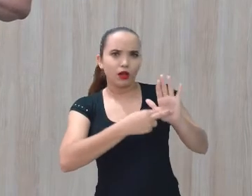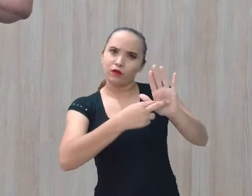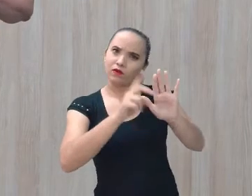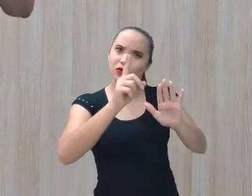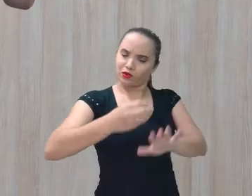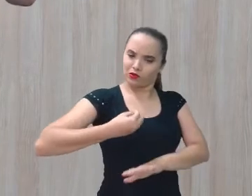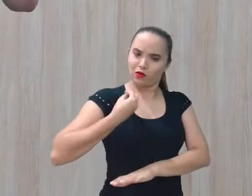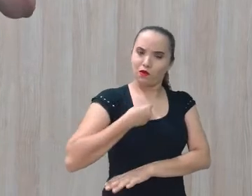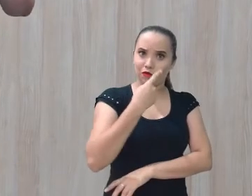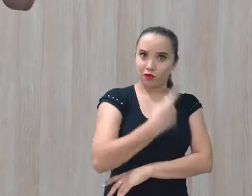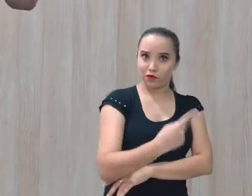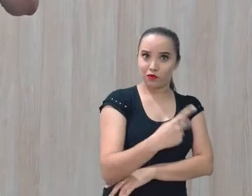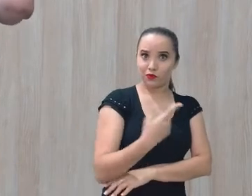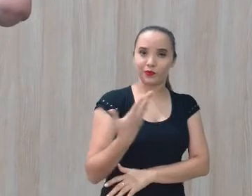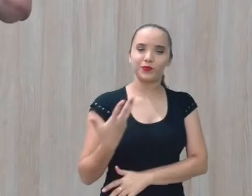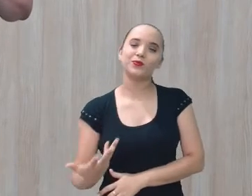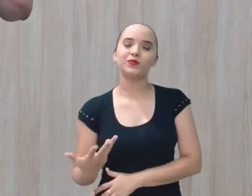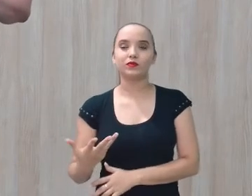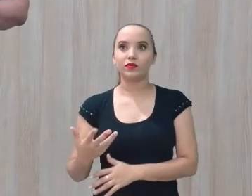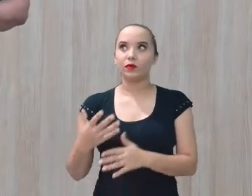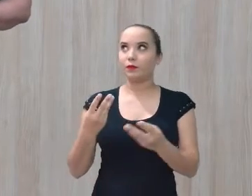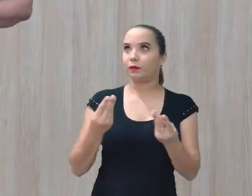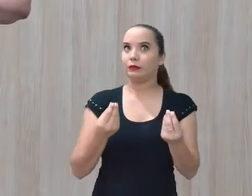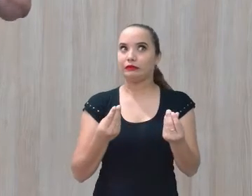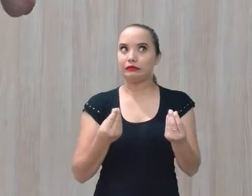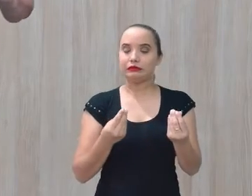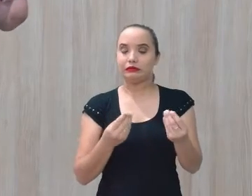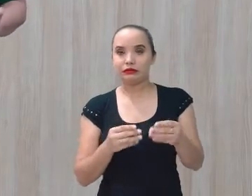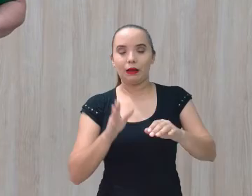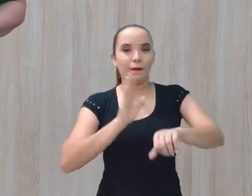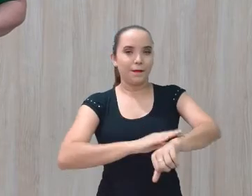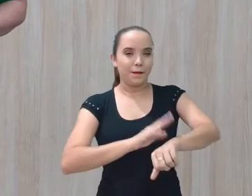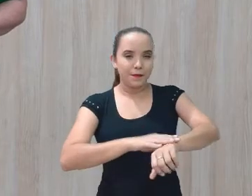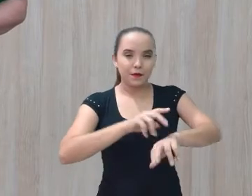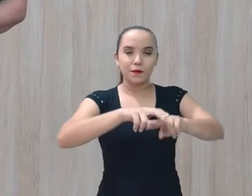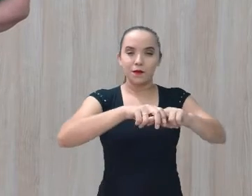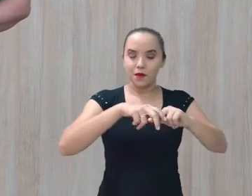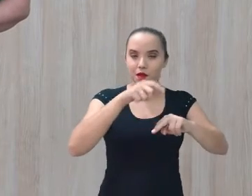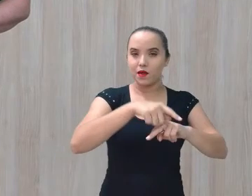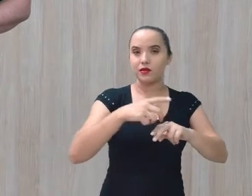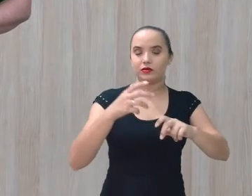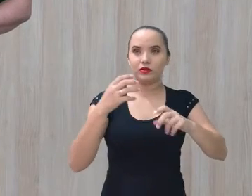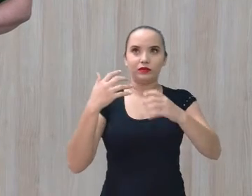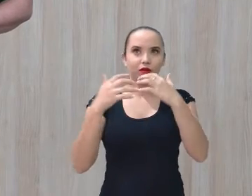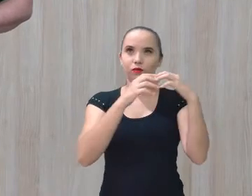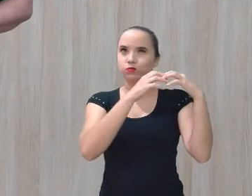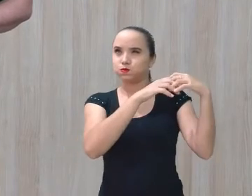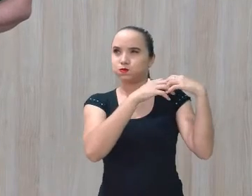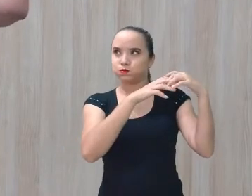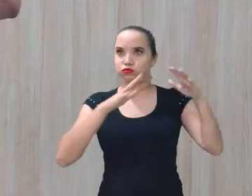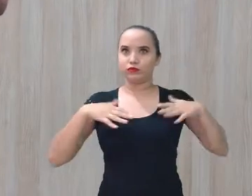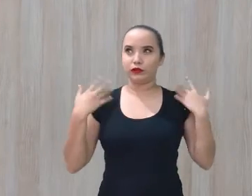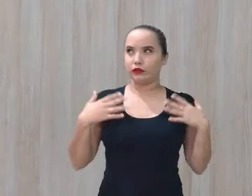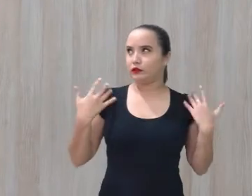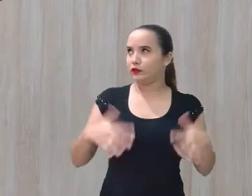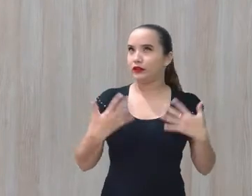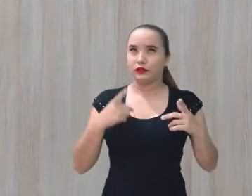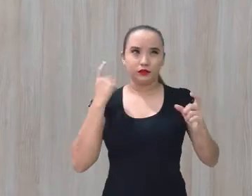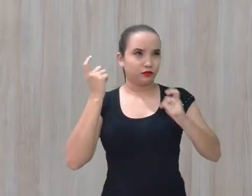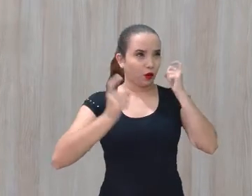reais e eles começam a fazer várias reflexões e aí se assustam, não é? Ou